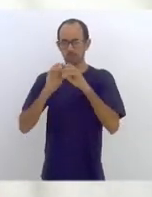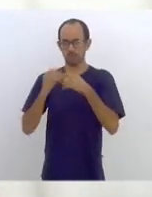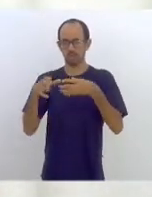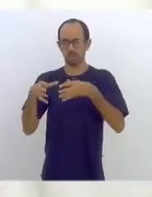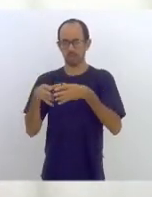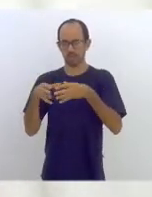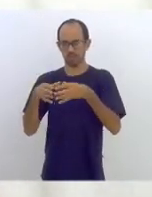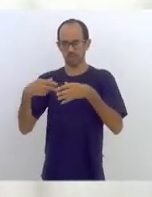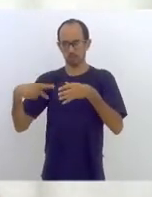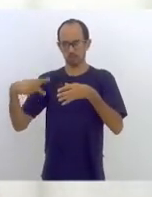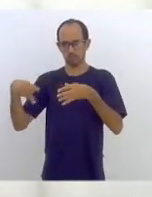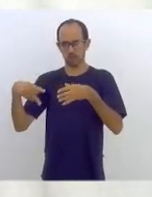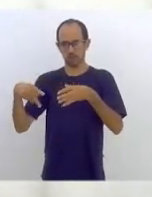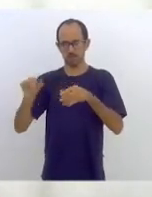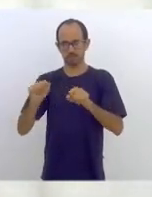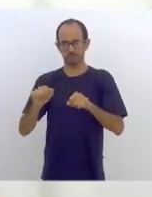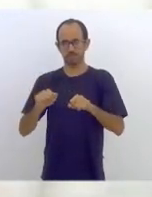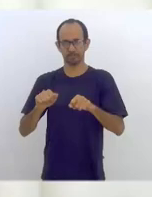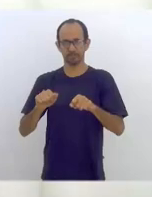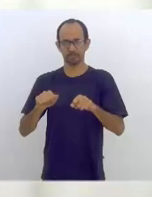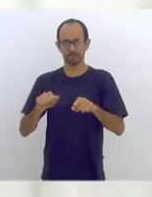de trabalho